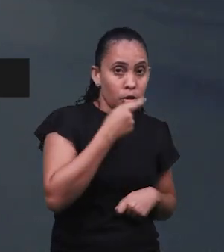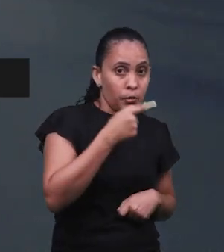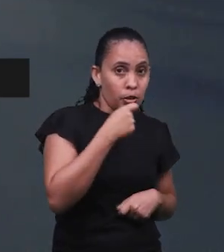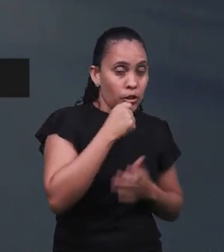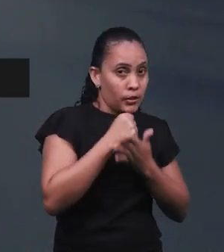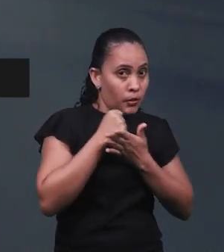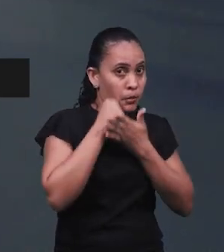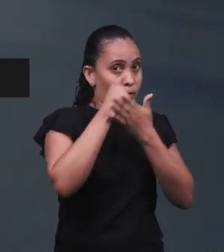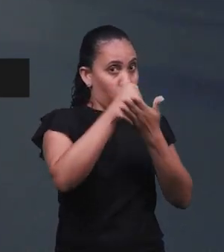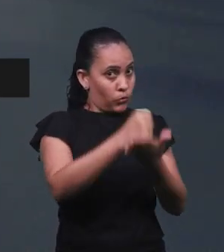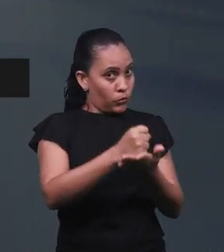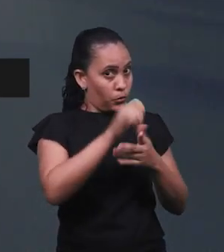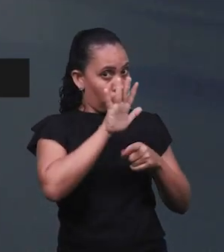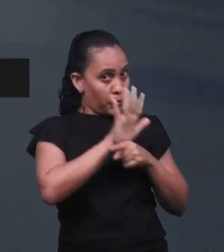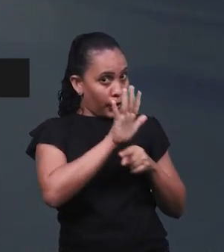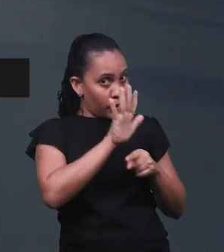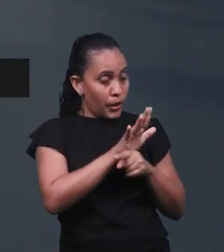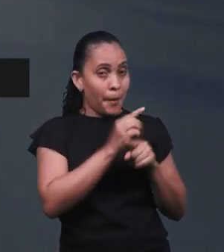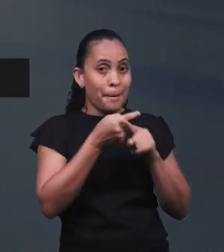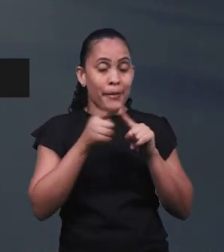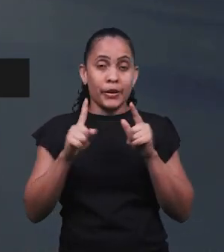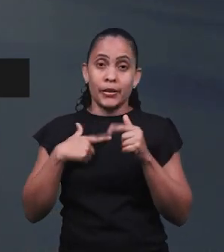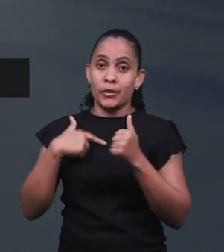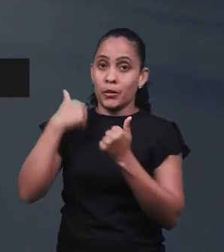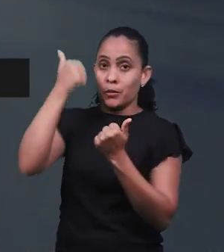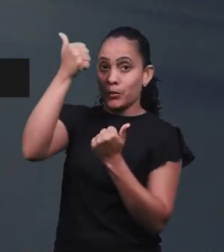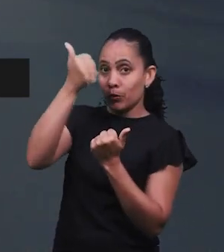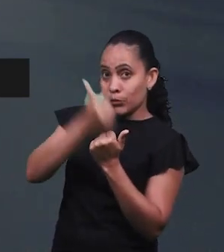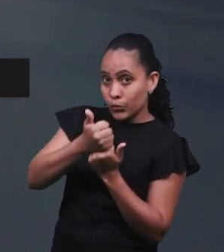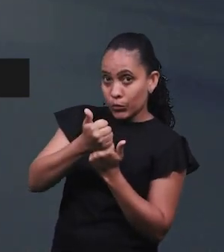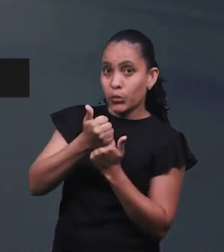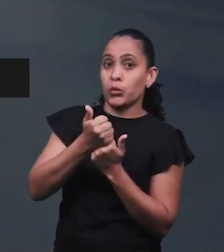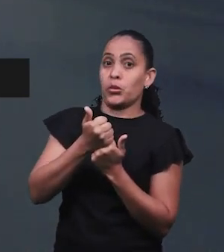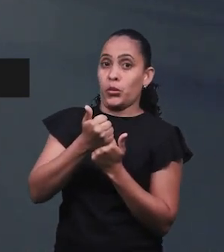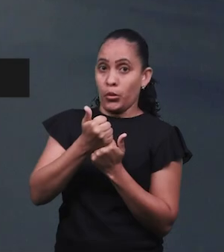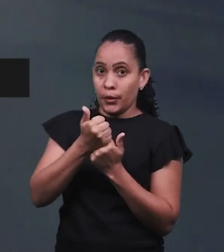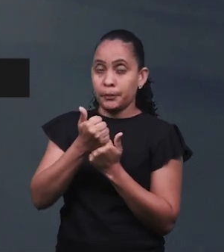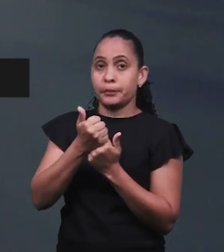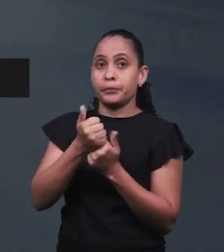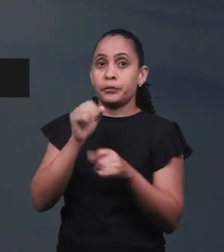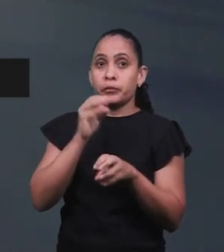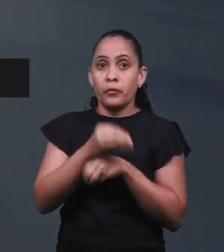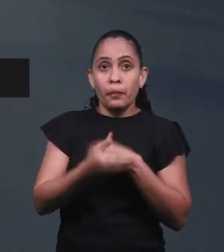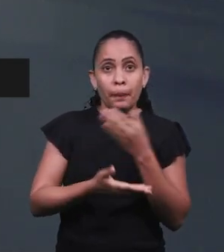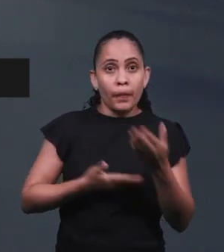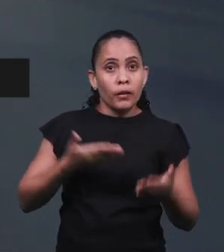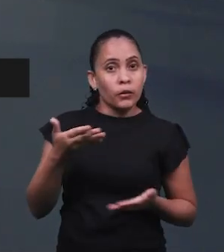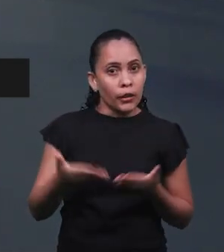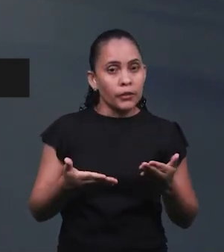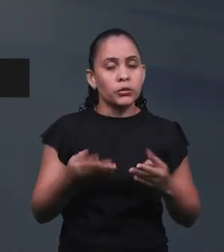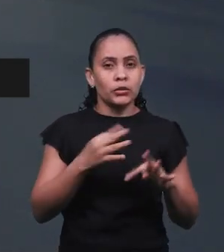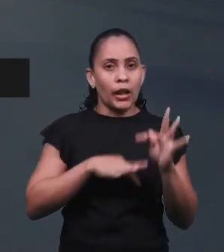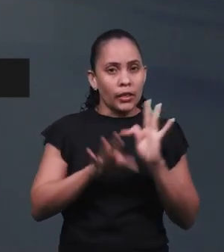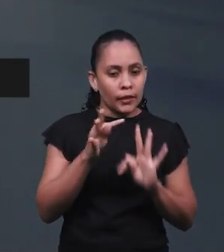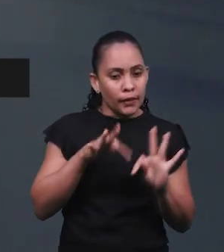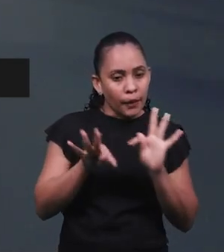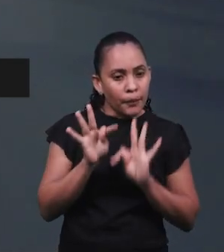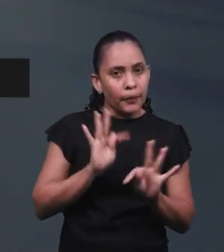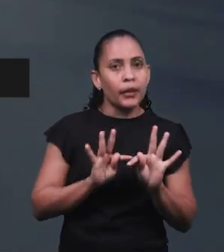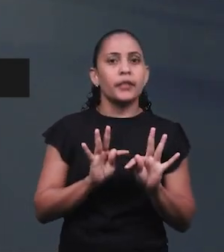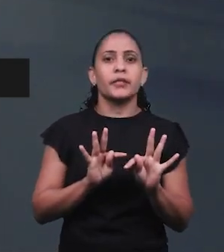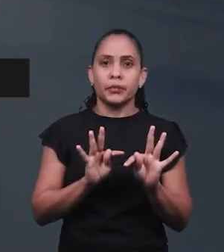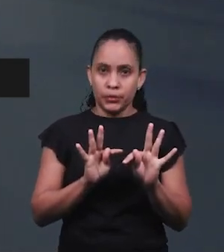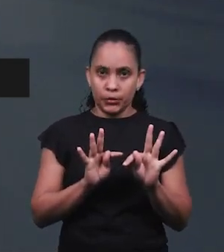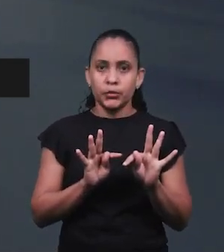ajudar, mas a gente substitui parcialmente então a função do rim com algum tratamento da terapia